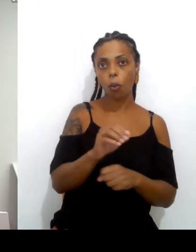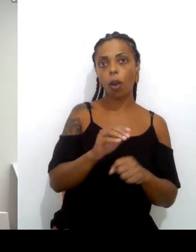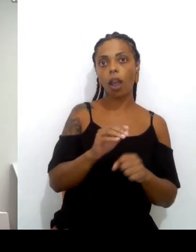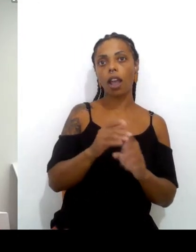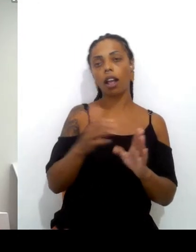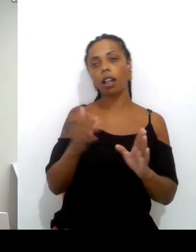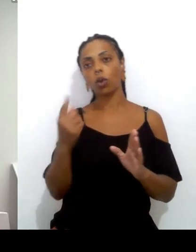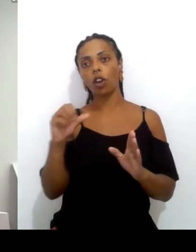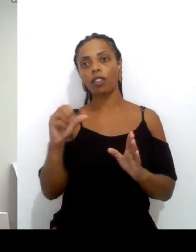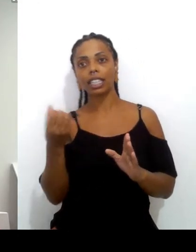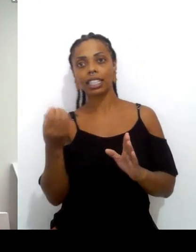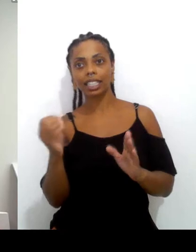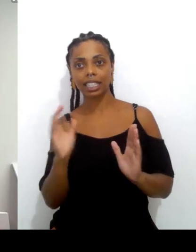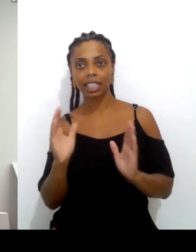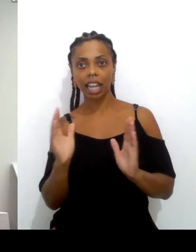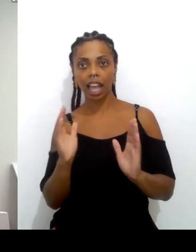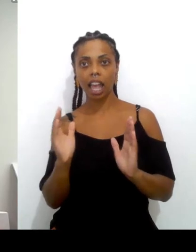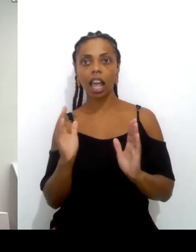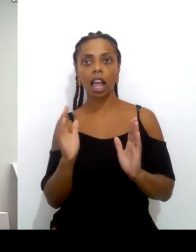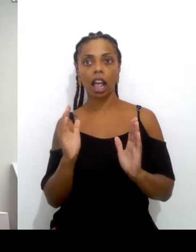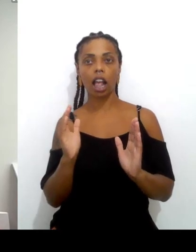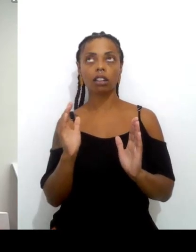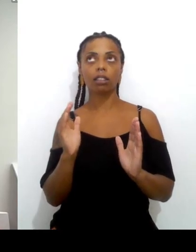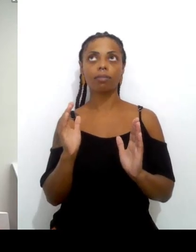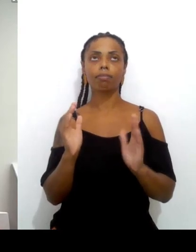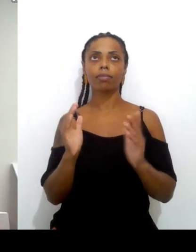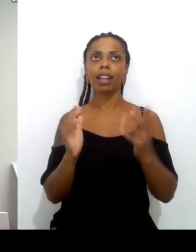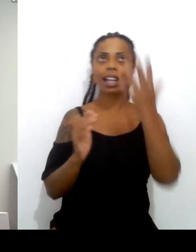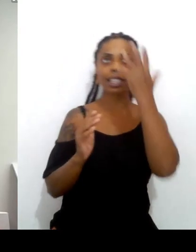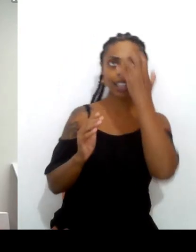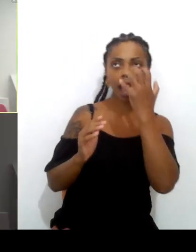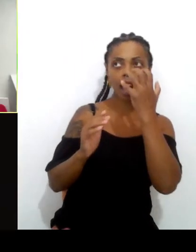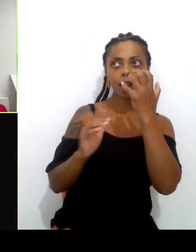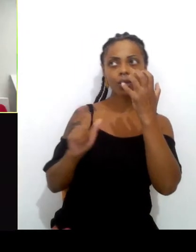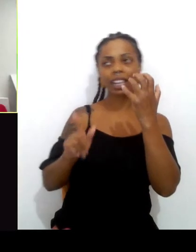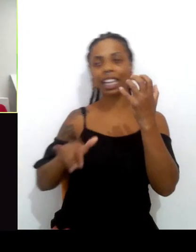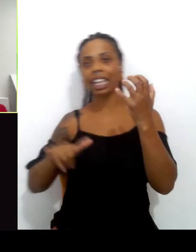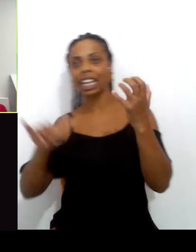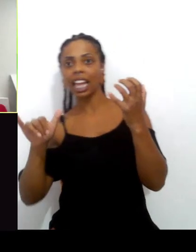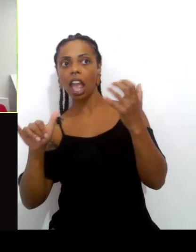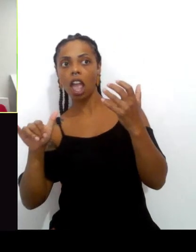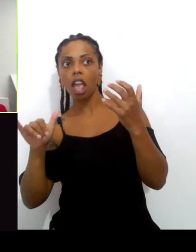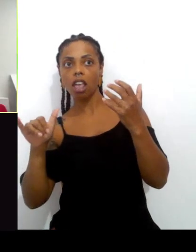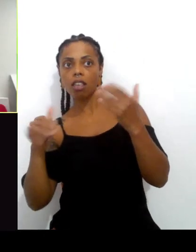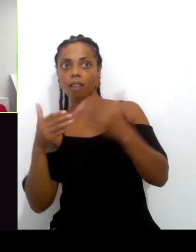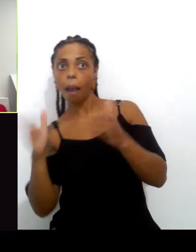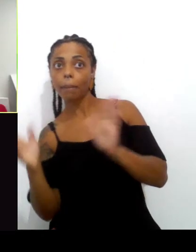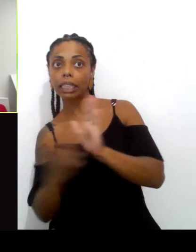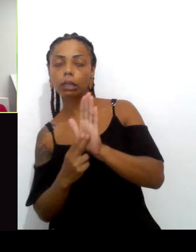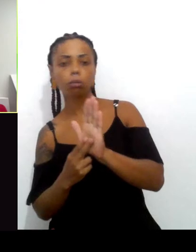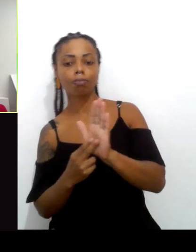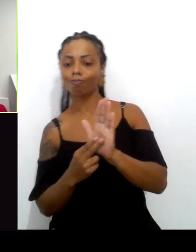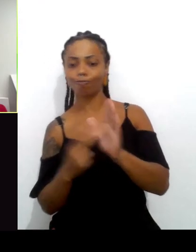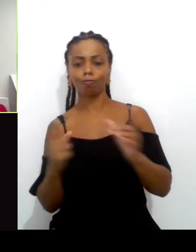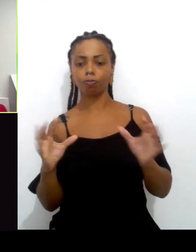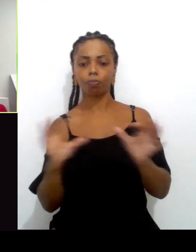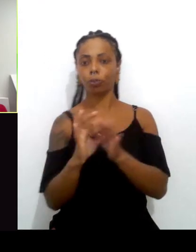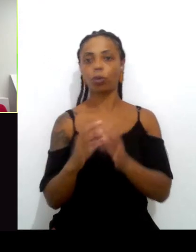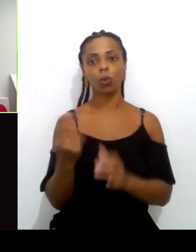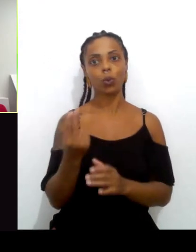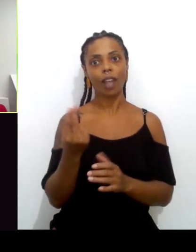Esse aspecto e ser uma figura gay uma figura aberta eram dois aspectos que eram difíceis de se